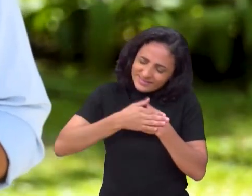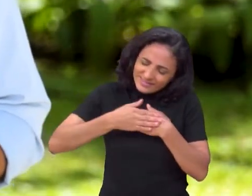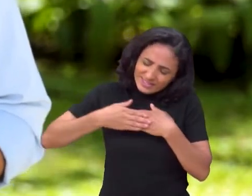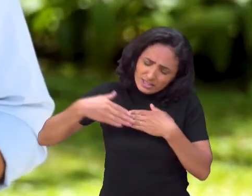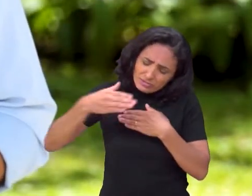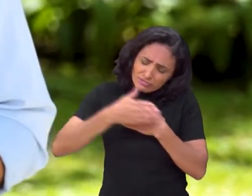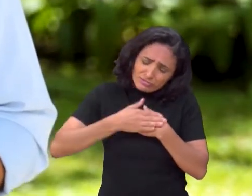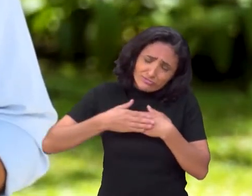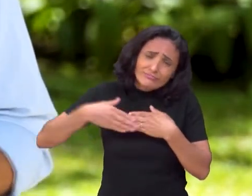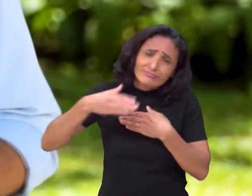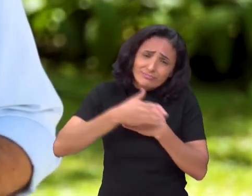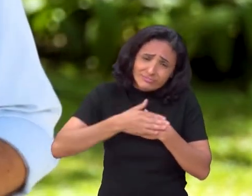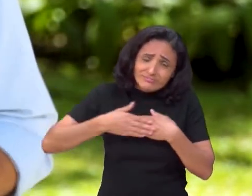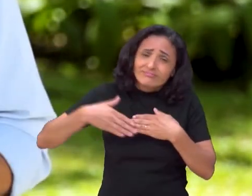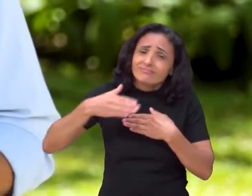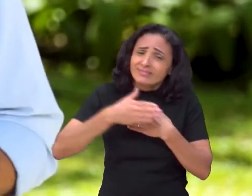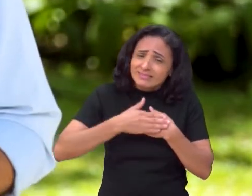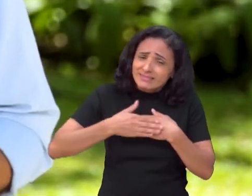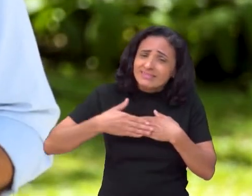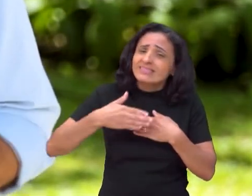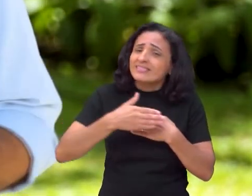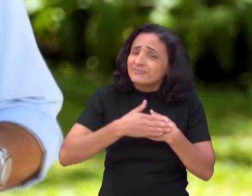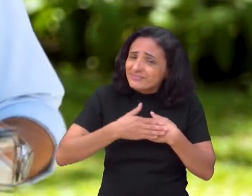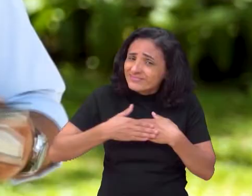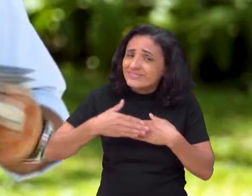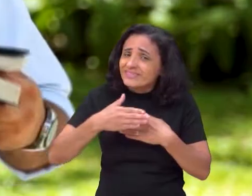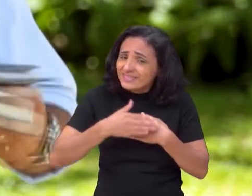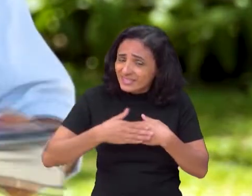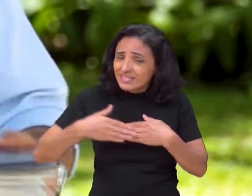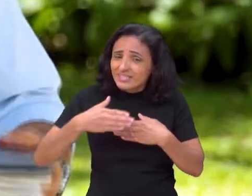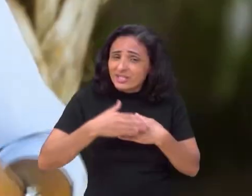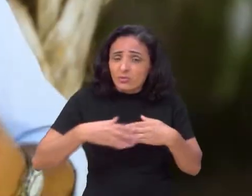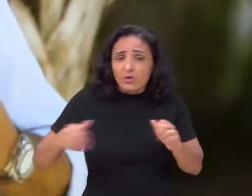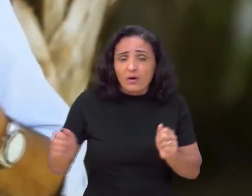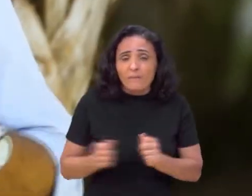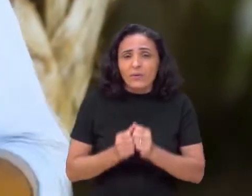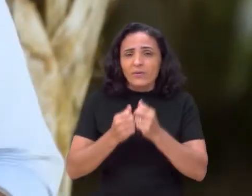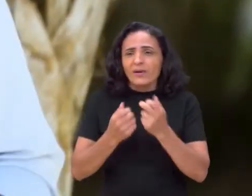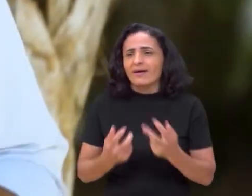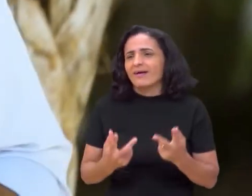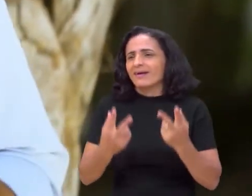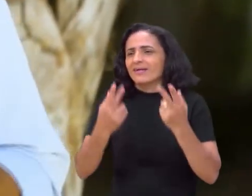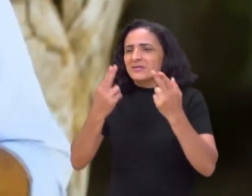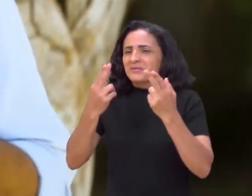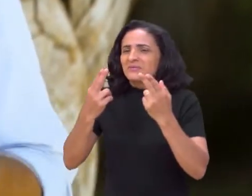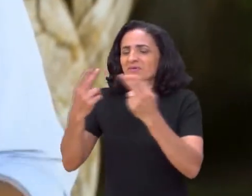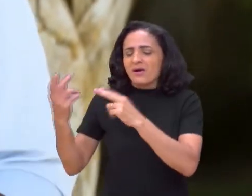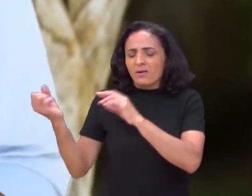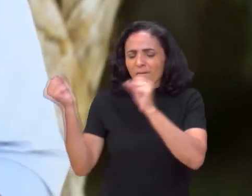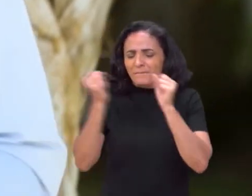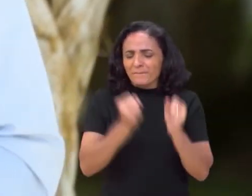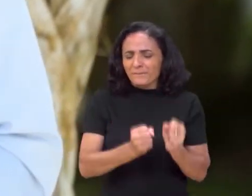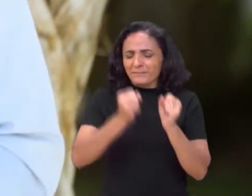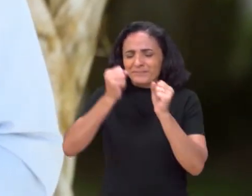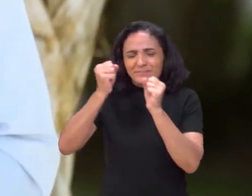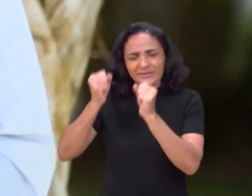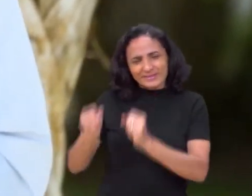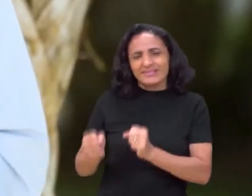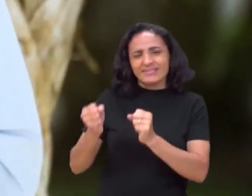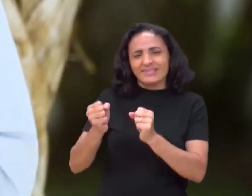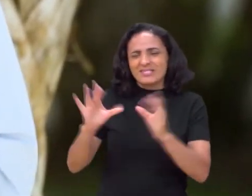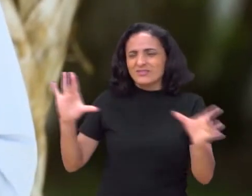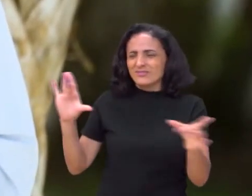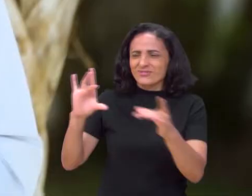outro Consolador, mas ali Ele está querendo dizer outro da mesma qualidade, do mesmo poder, da mesma